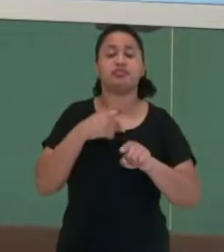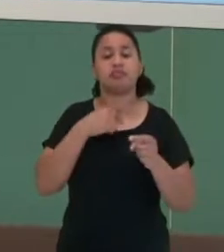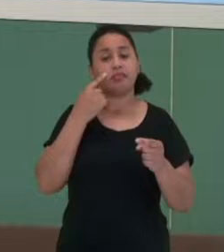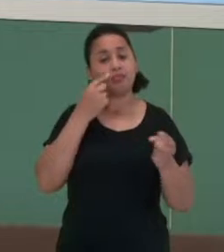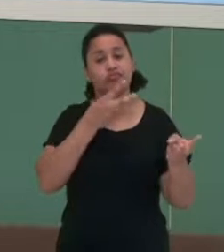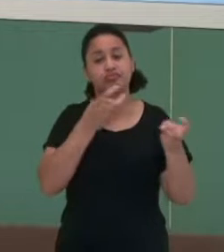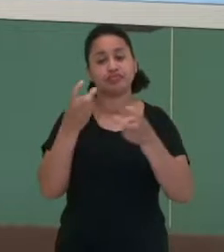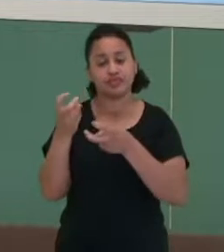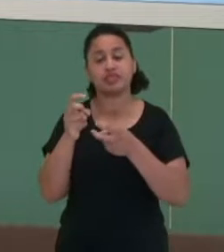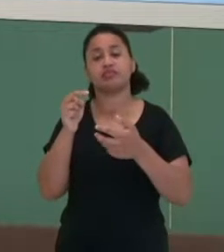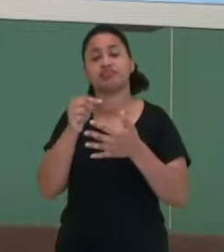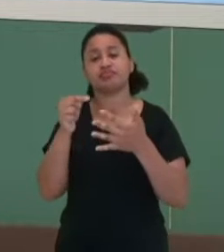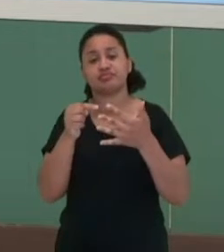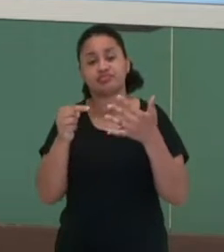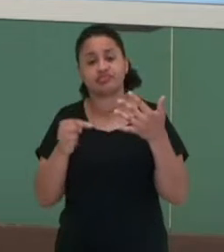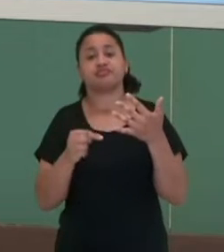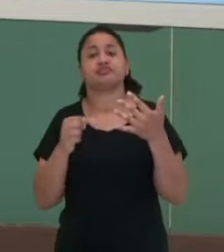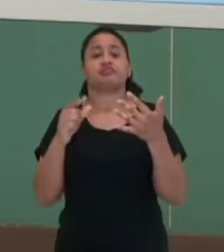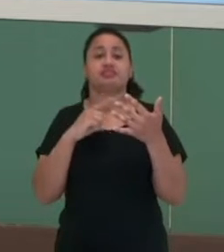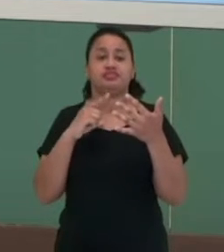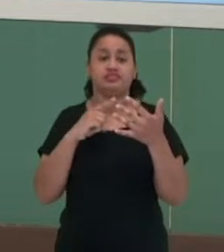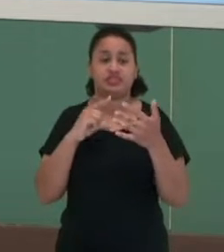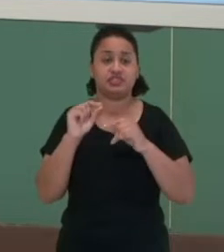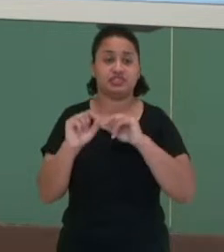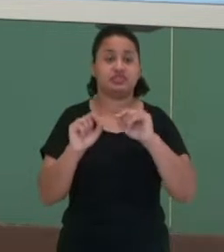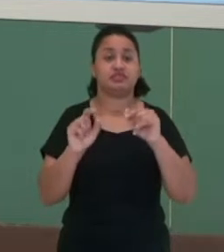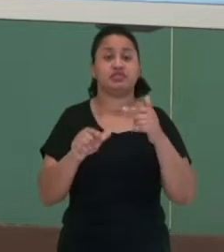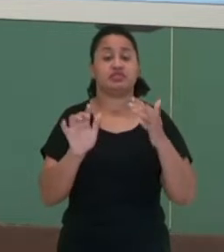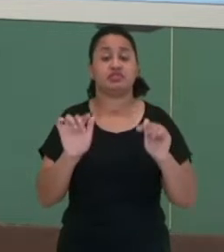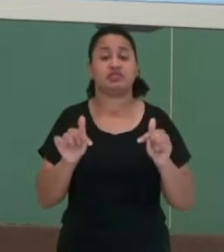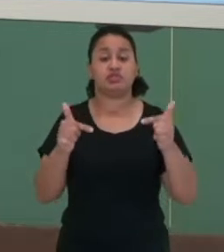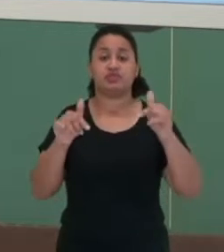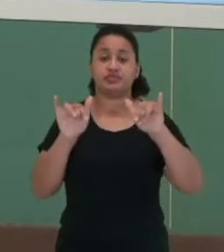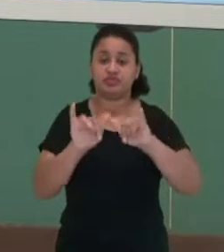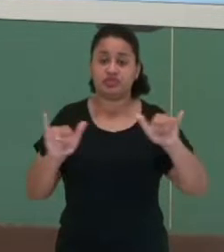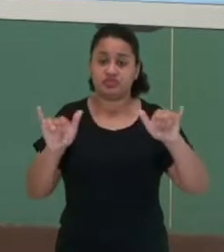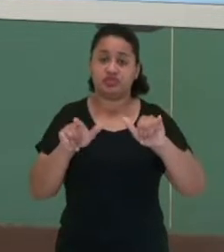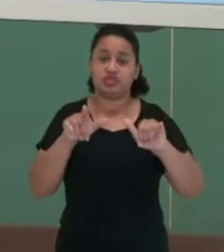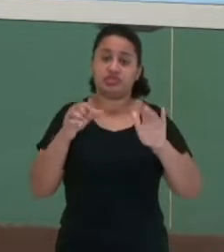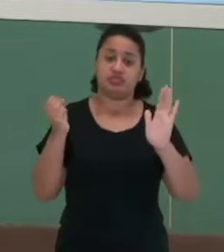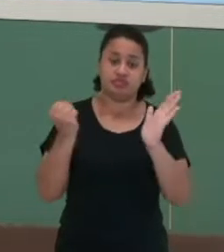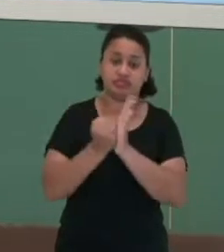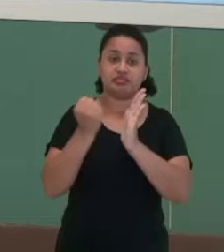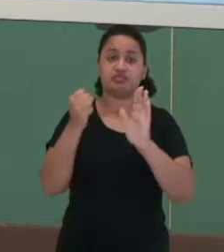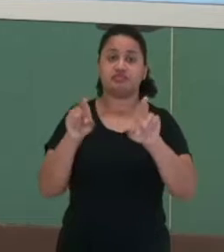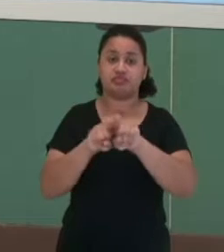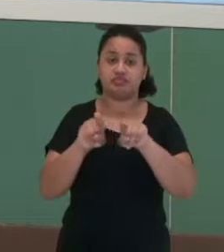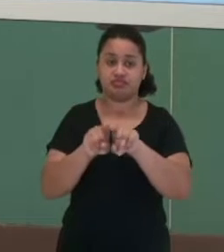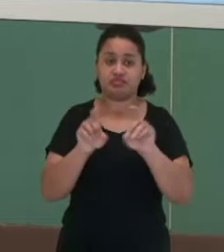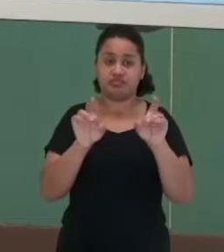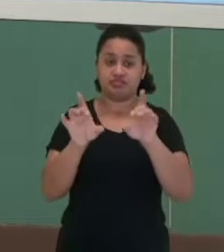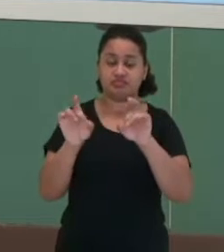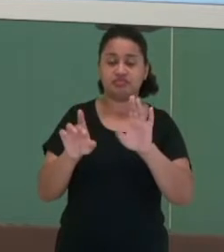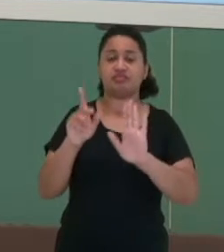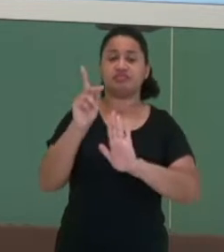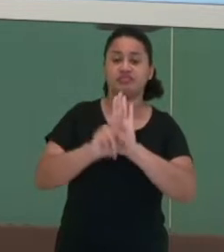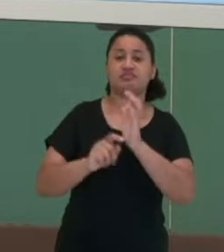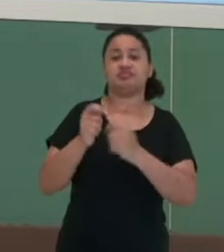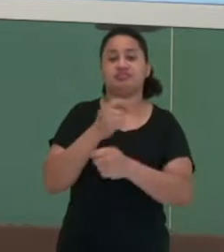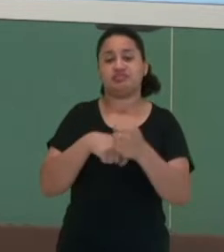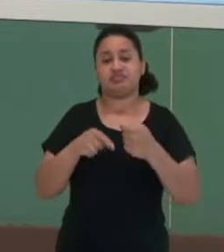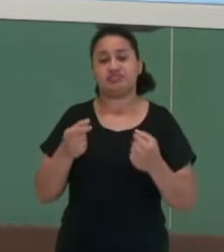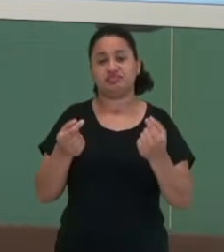verificar como os concorrentes estão trabalhando, ações de divulgação da marca e vendas e um plano financeiro